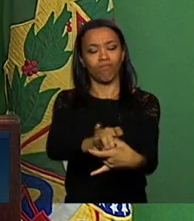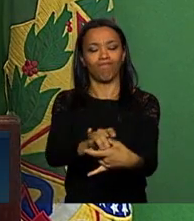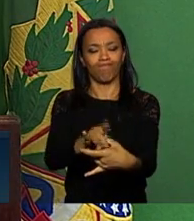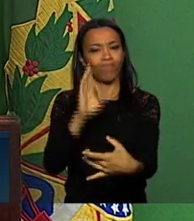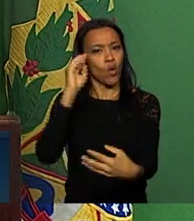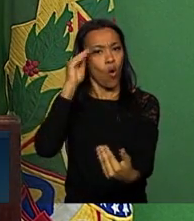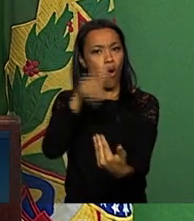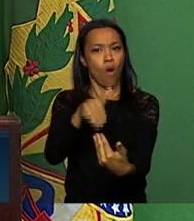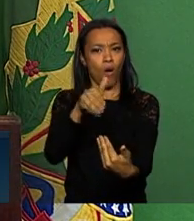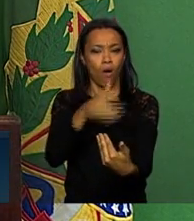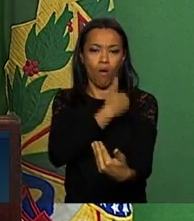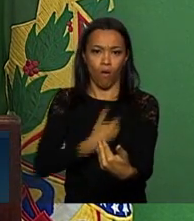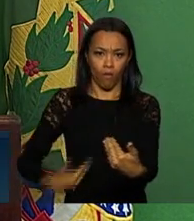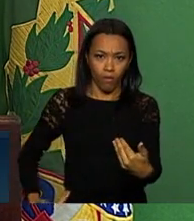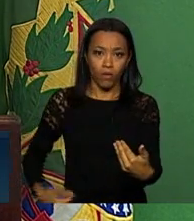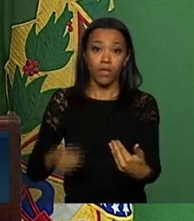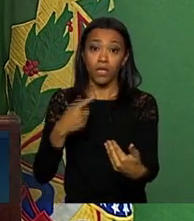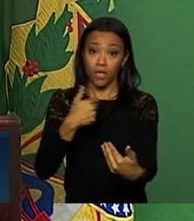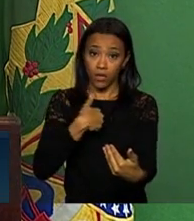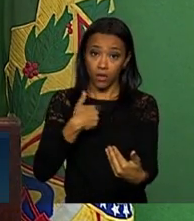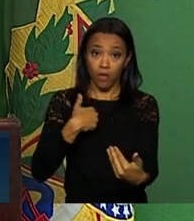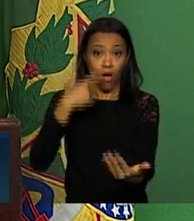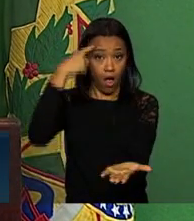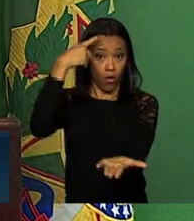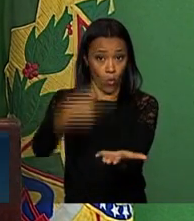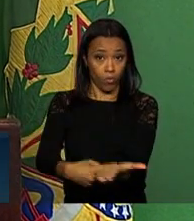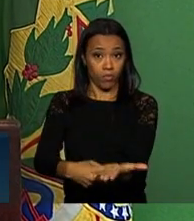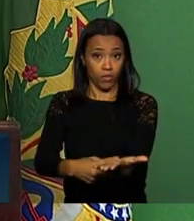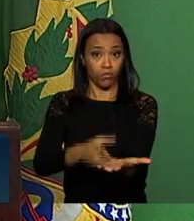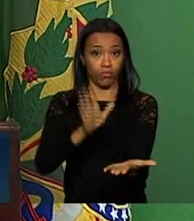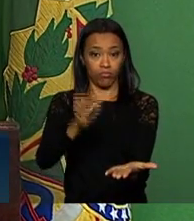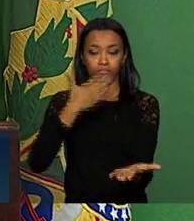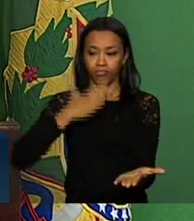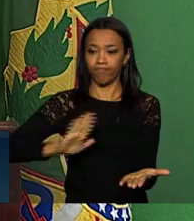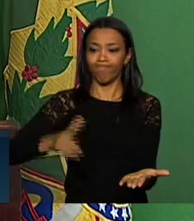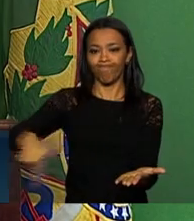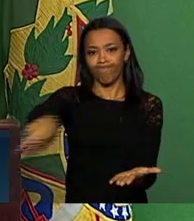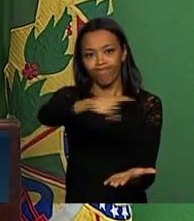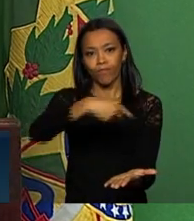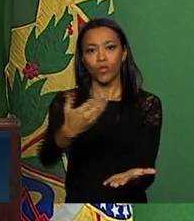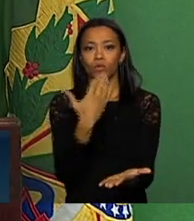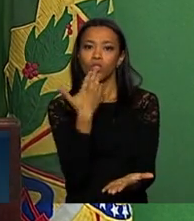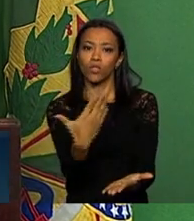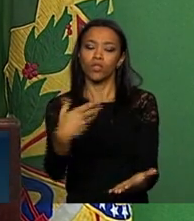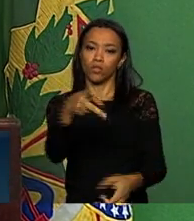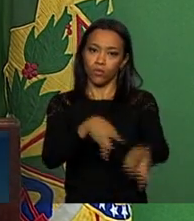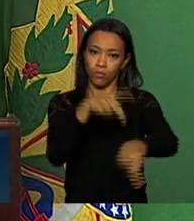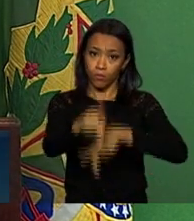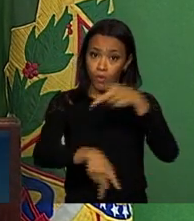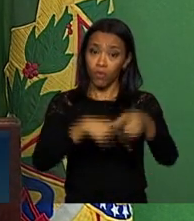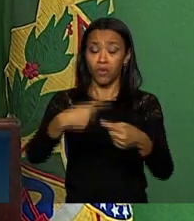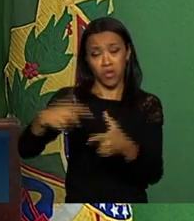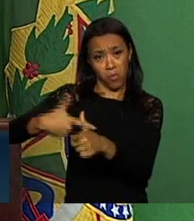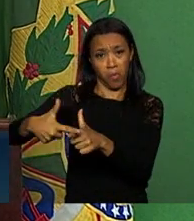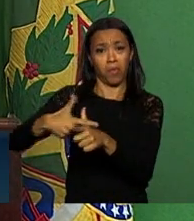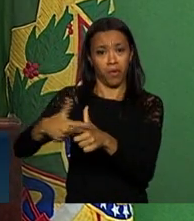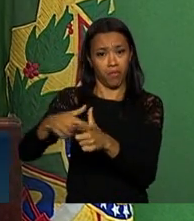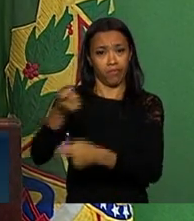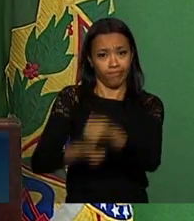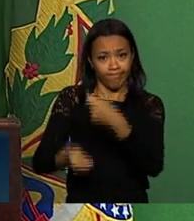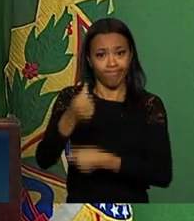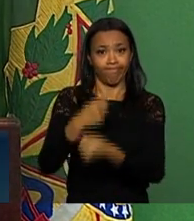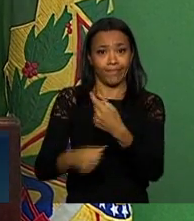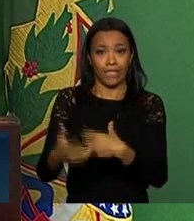implementar os compromissos que assumi com a população para fazer os ajuste que a crise nos impõe para